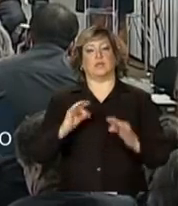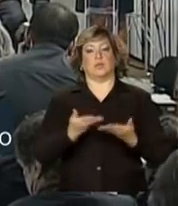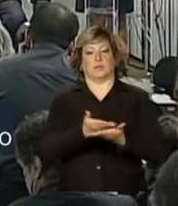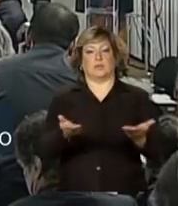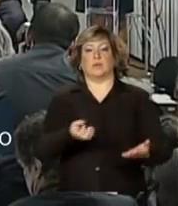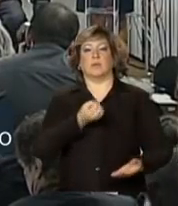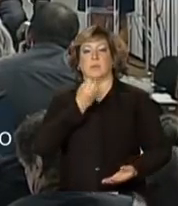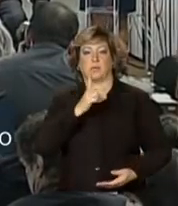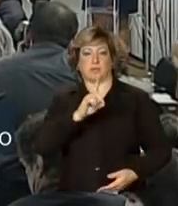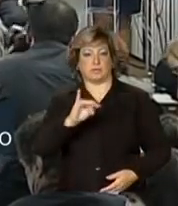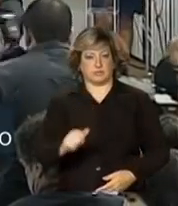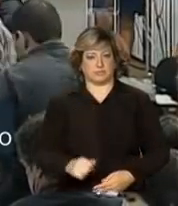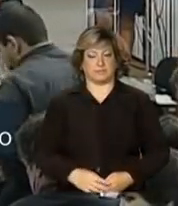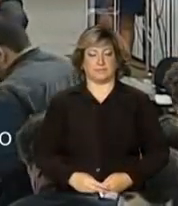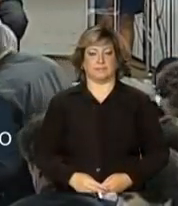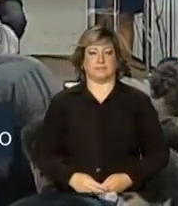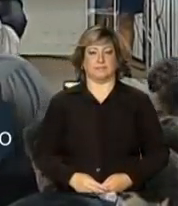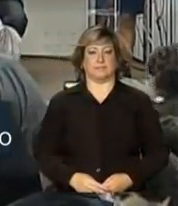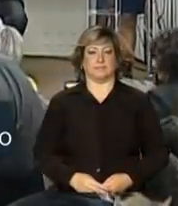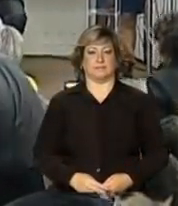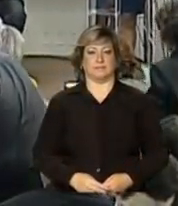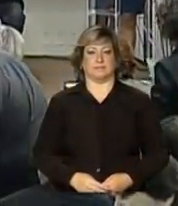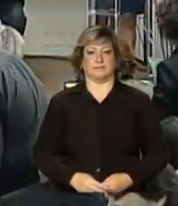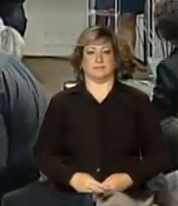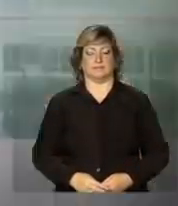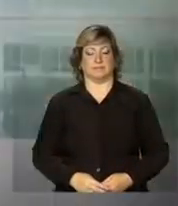todos um excelente dia.